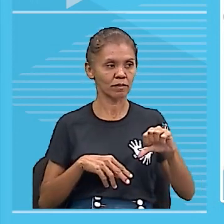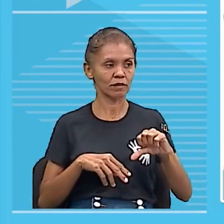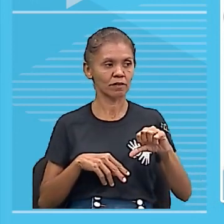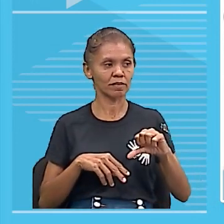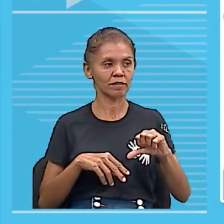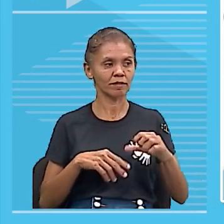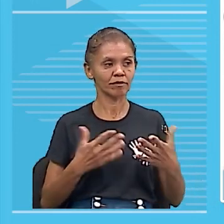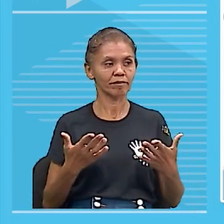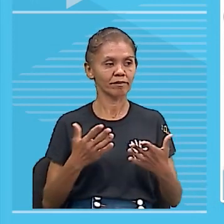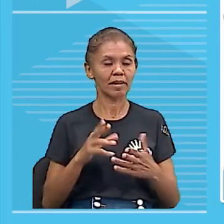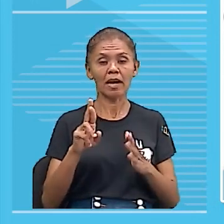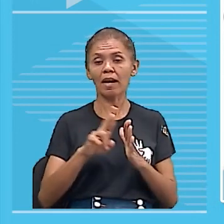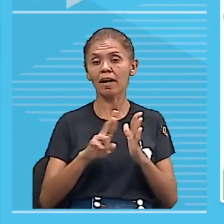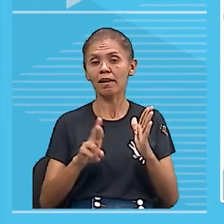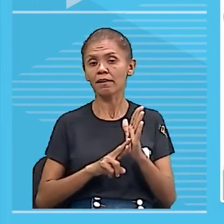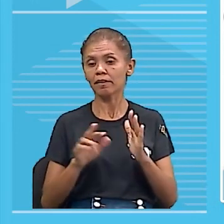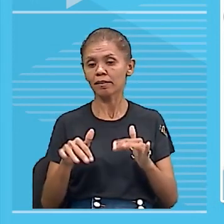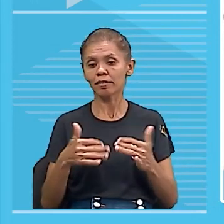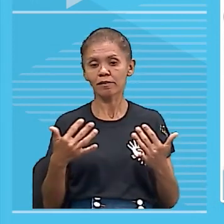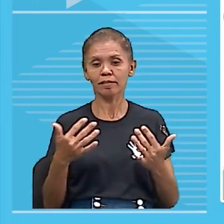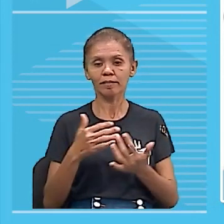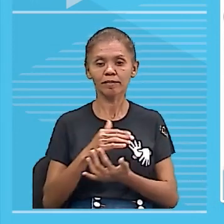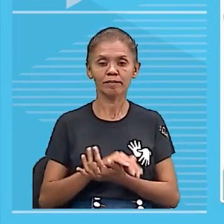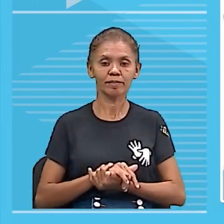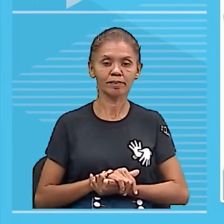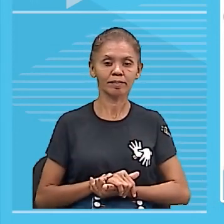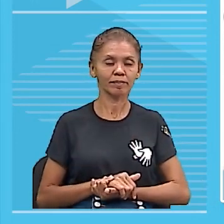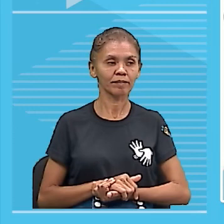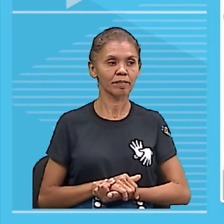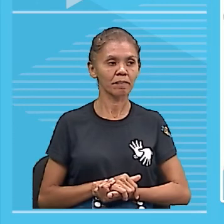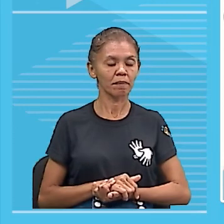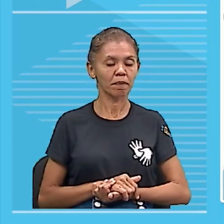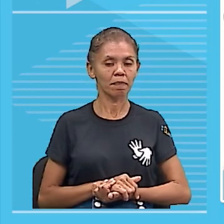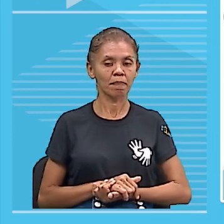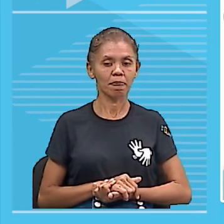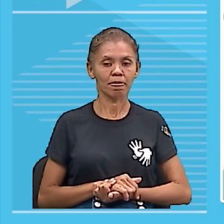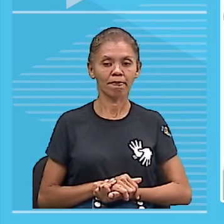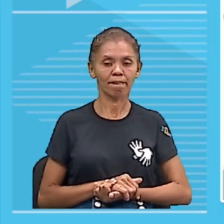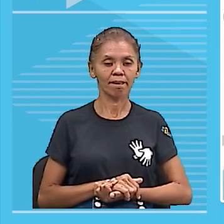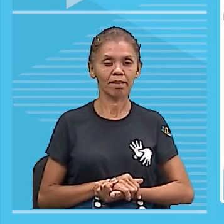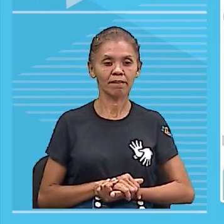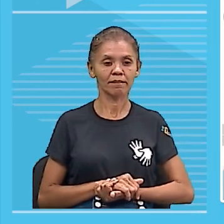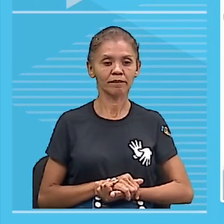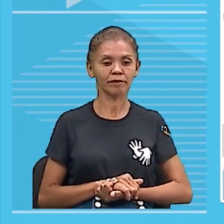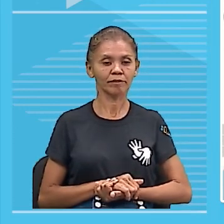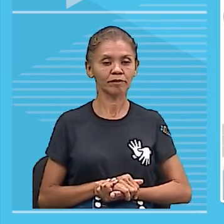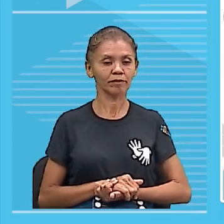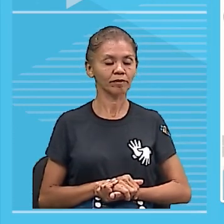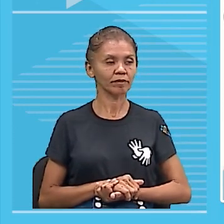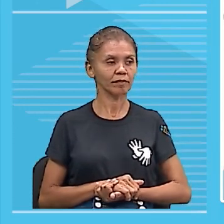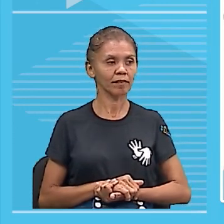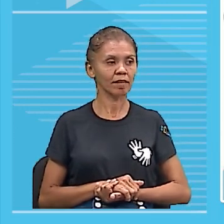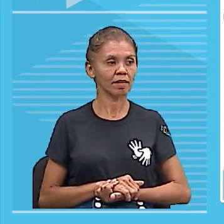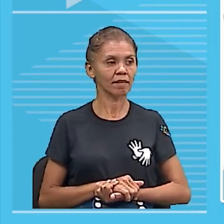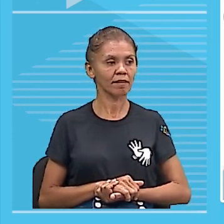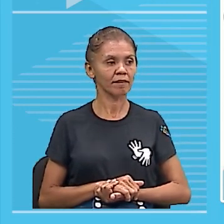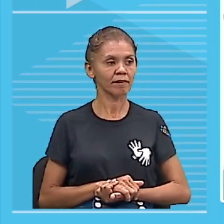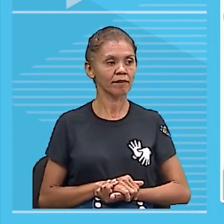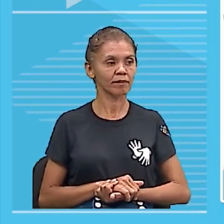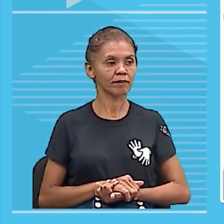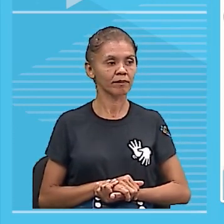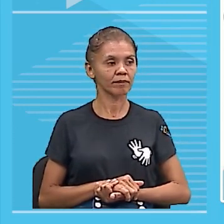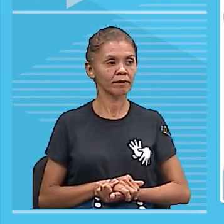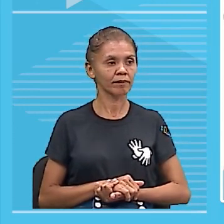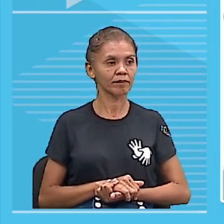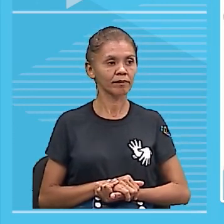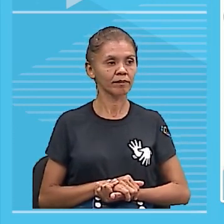que que eu vou fazer professor e a resistência em paralelo deles